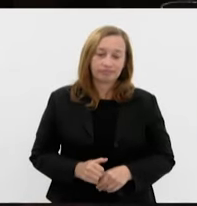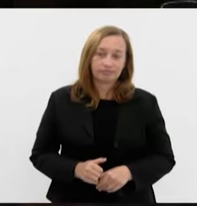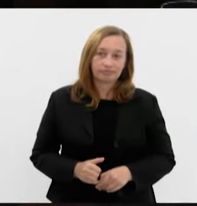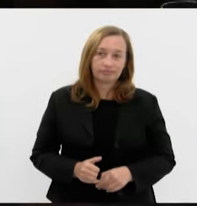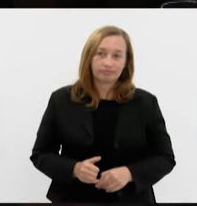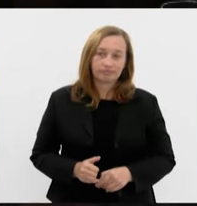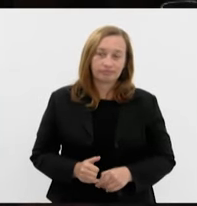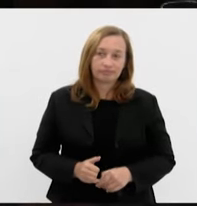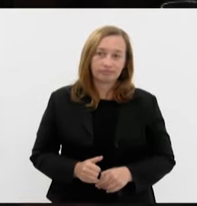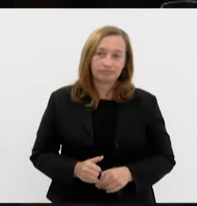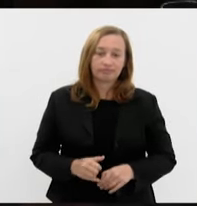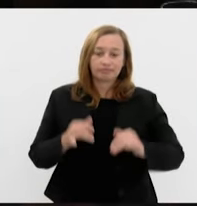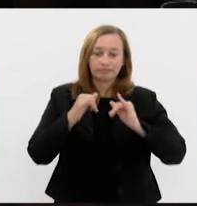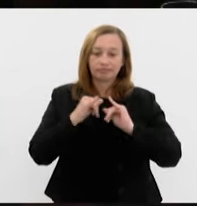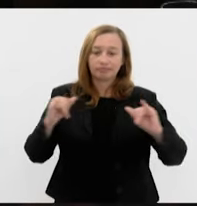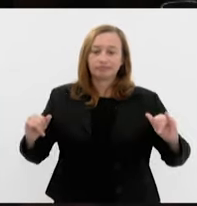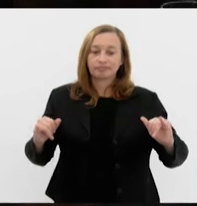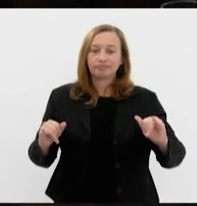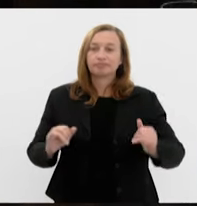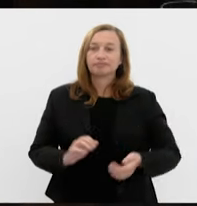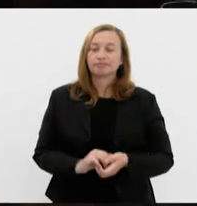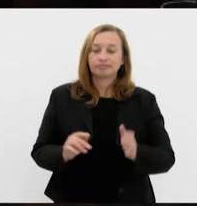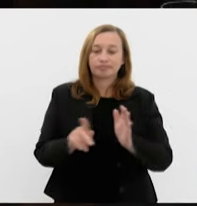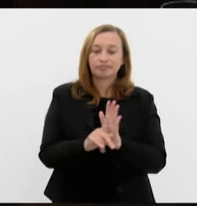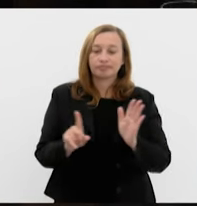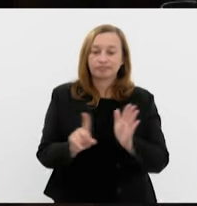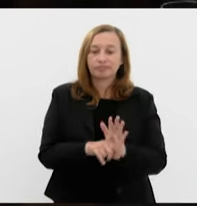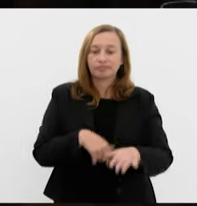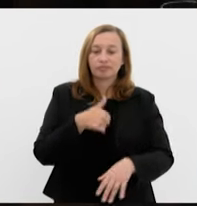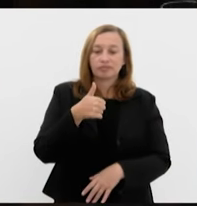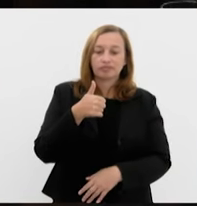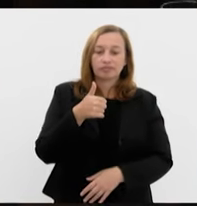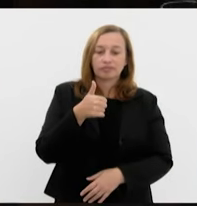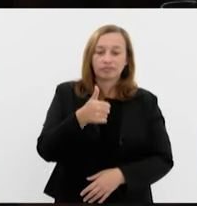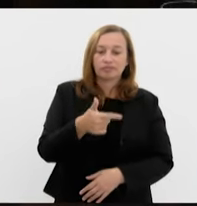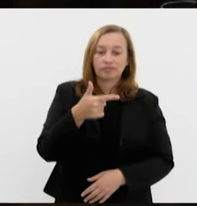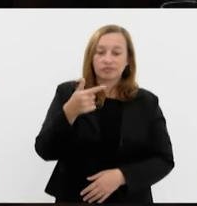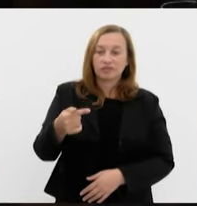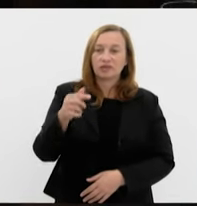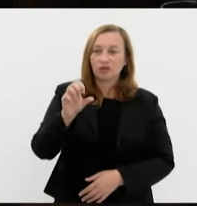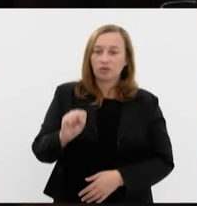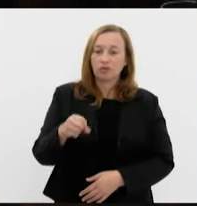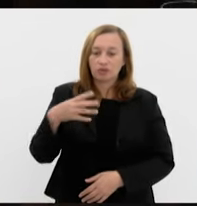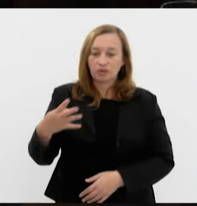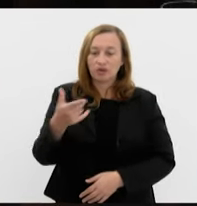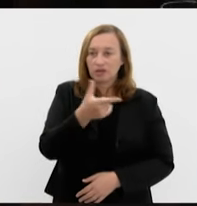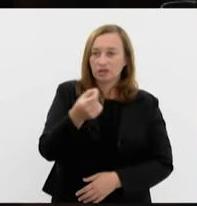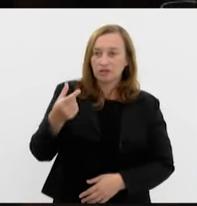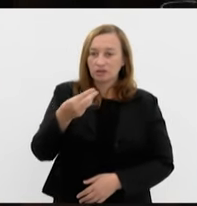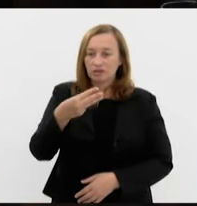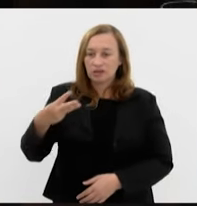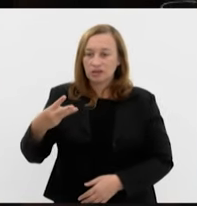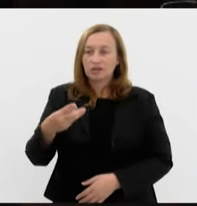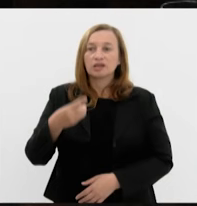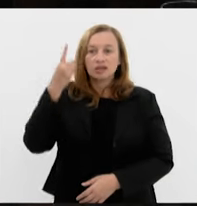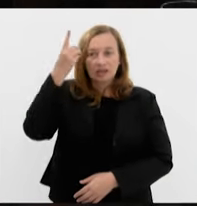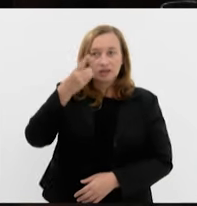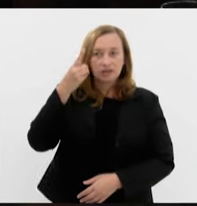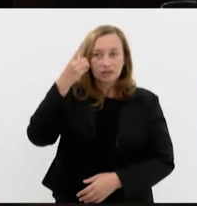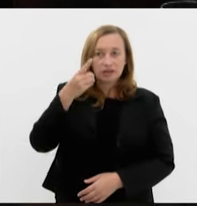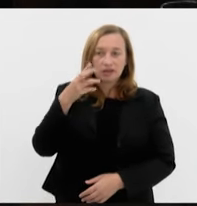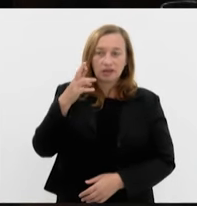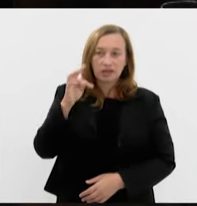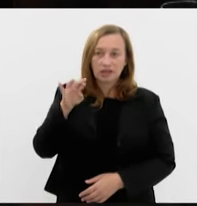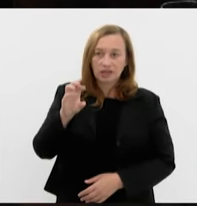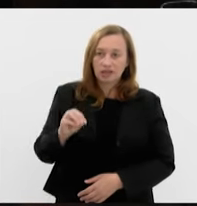ano anuncio projeto de lei número 1784 b223 de autoria do Deputado Renato